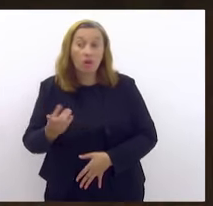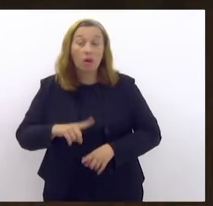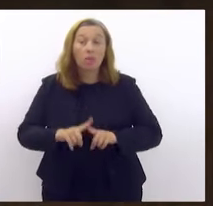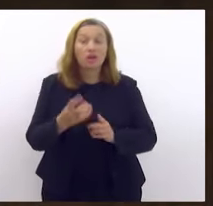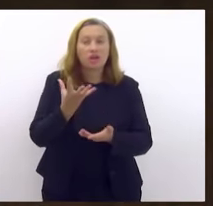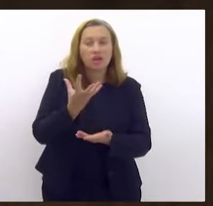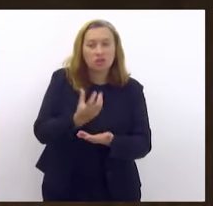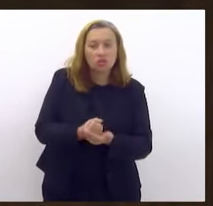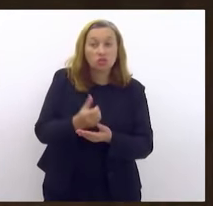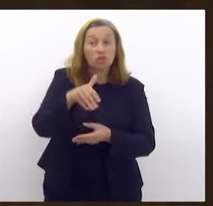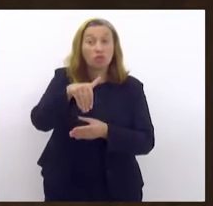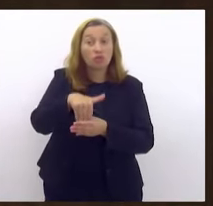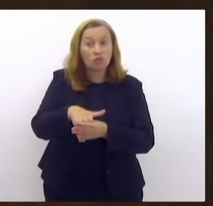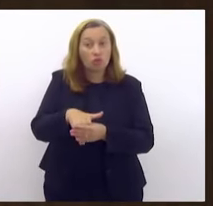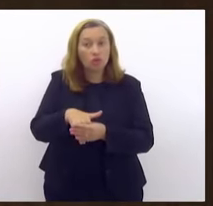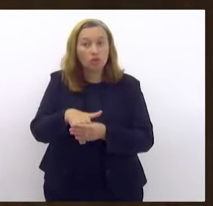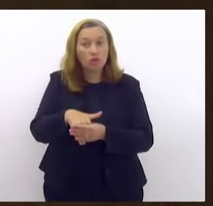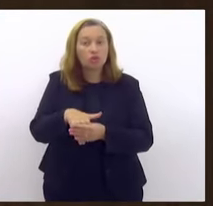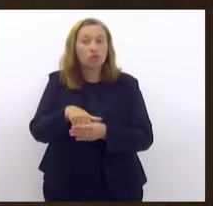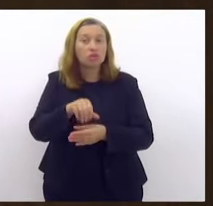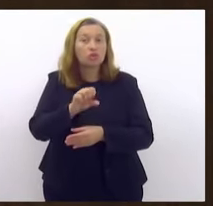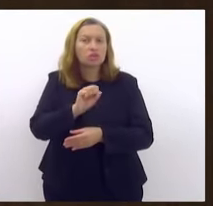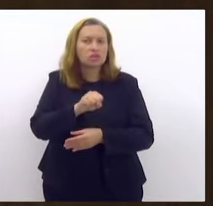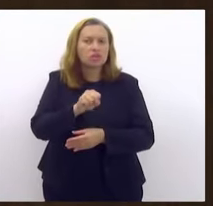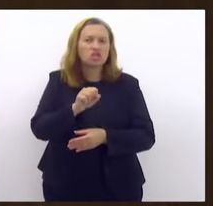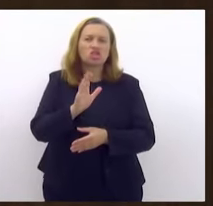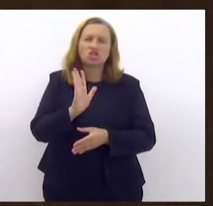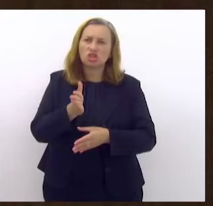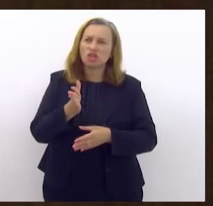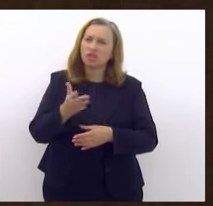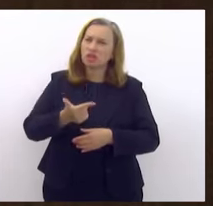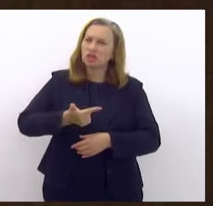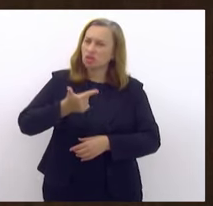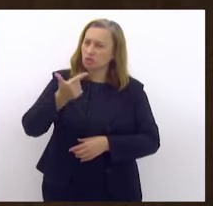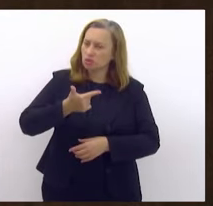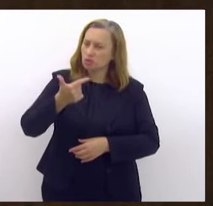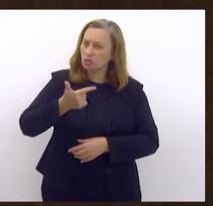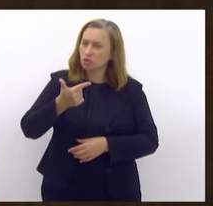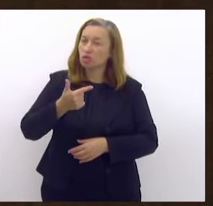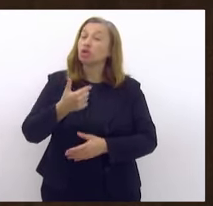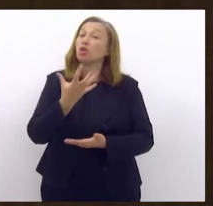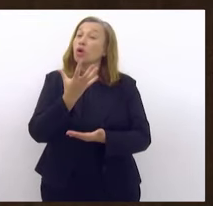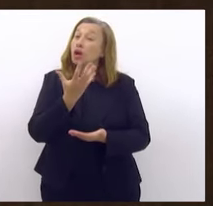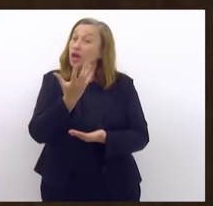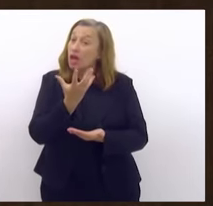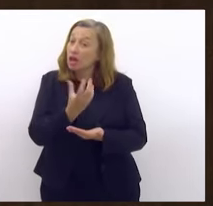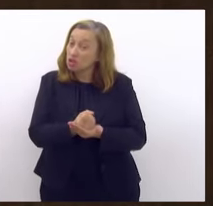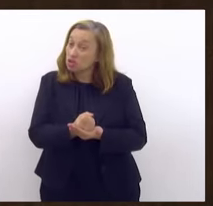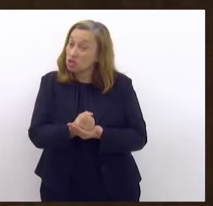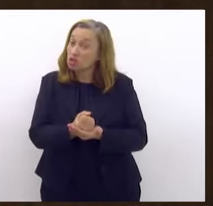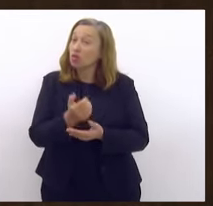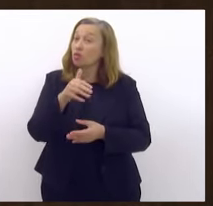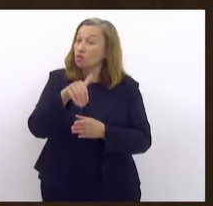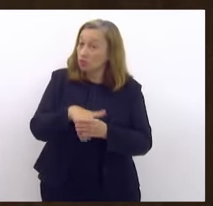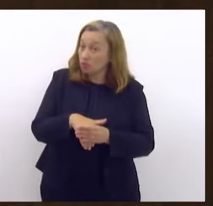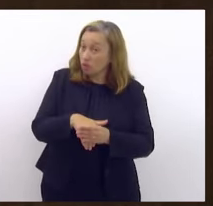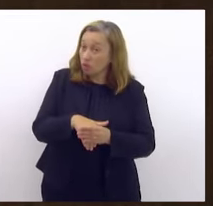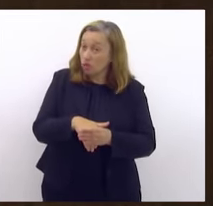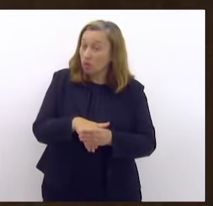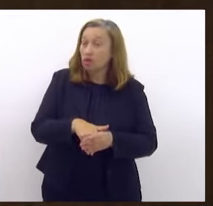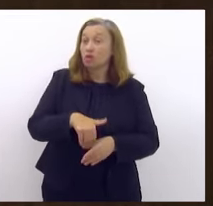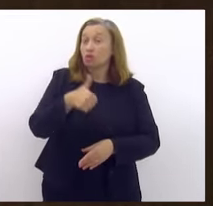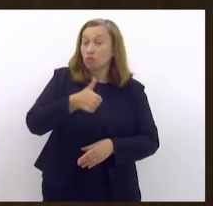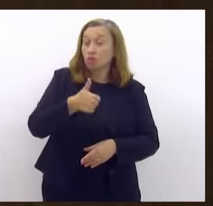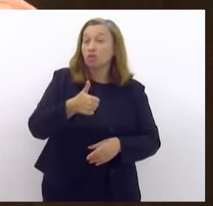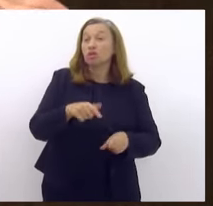meu voto a favor. O senhor já vai passar para 2, então o senhor registra meu voto a favor da emenda na 1 e passa